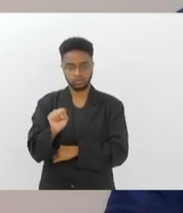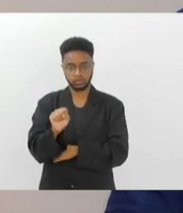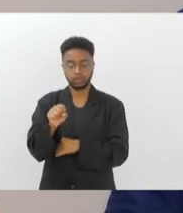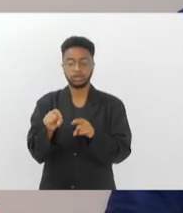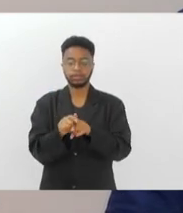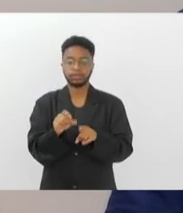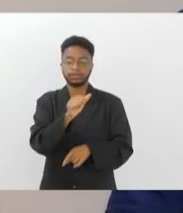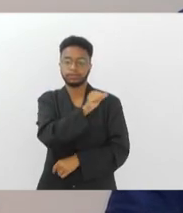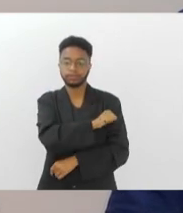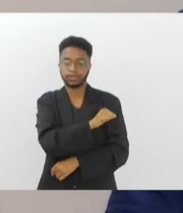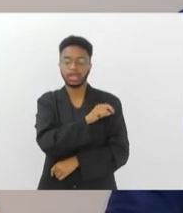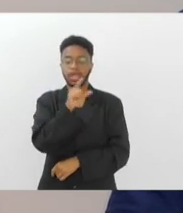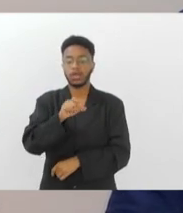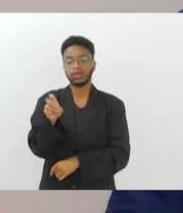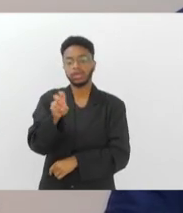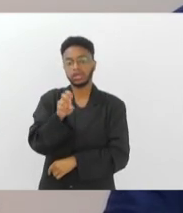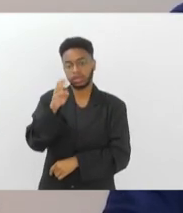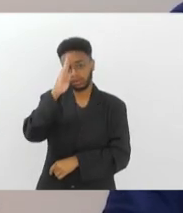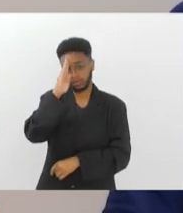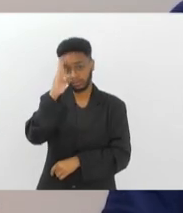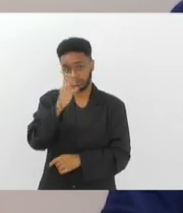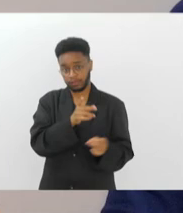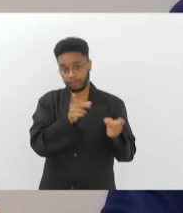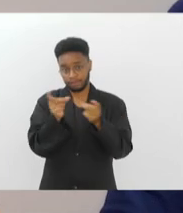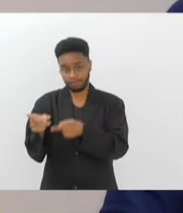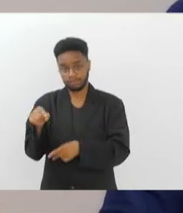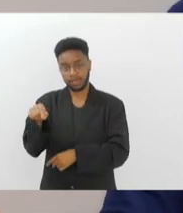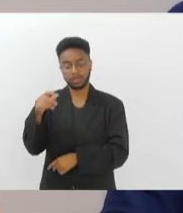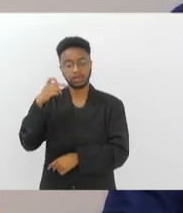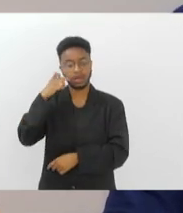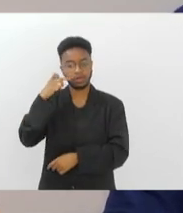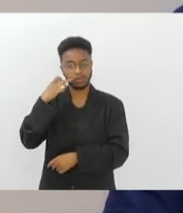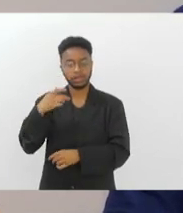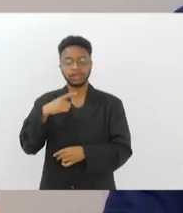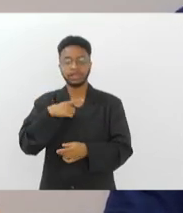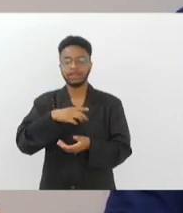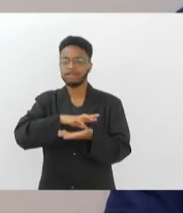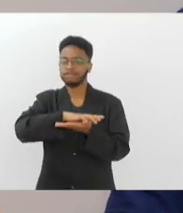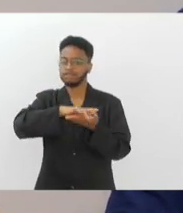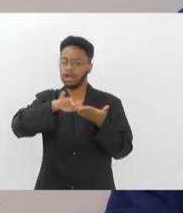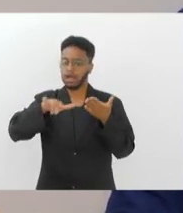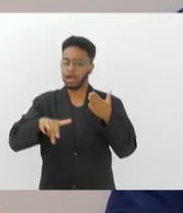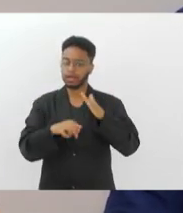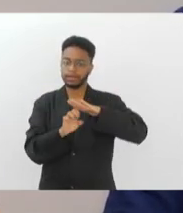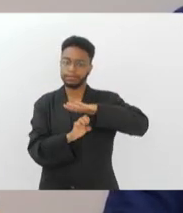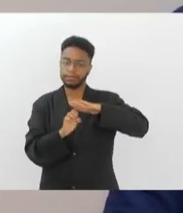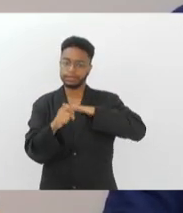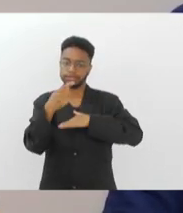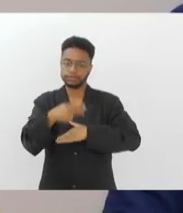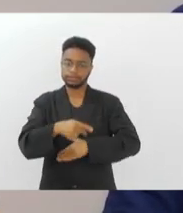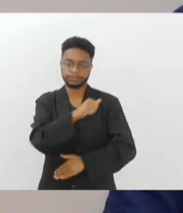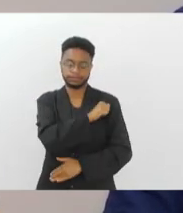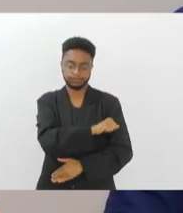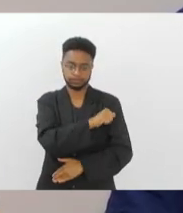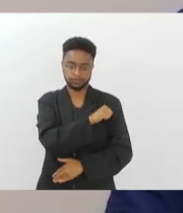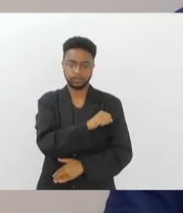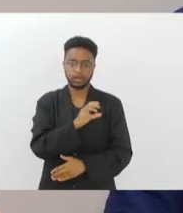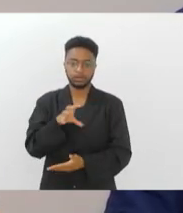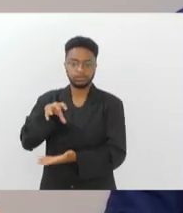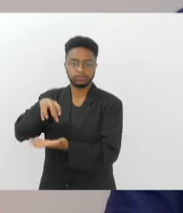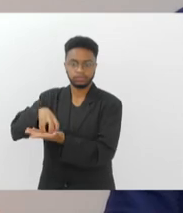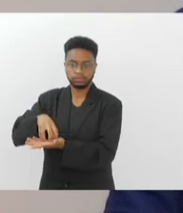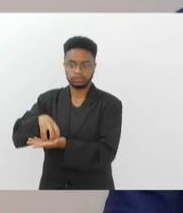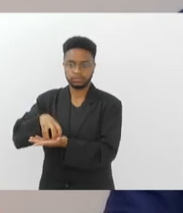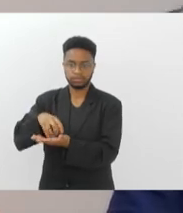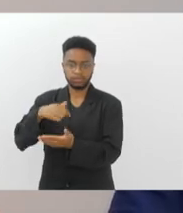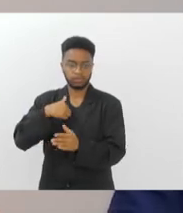quinto maior fornecedor para Angola. Nós temos várias empreiteiras aqui do estado do Rio de Janeiro, que estão sediadas, meu tempo já